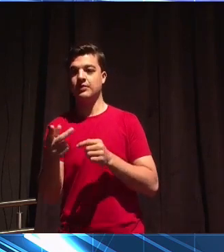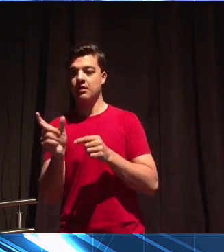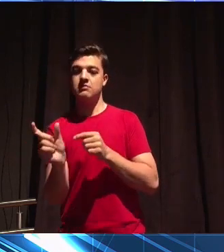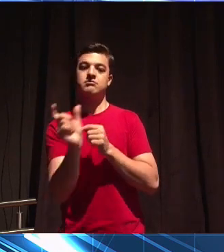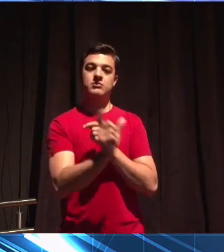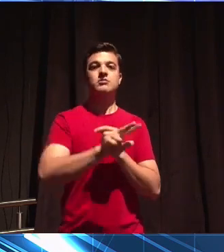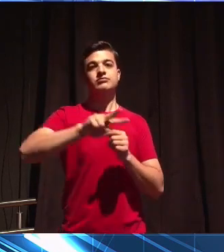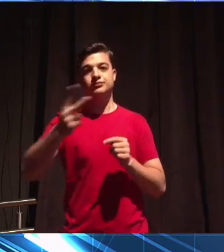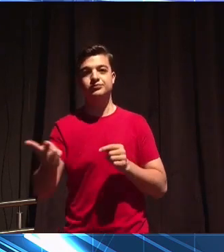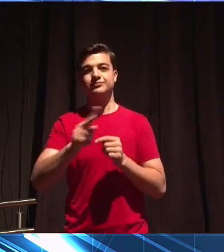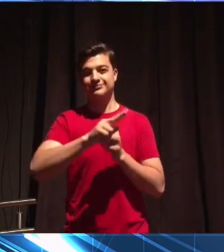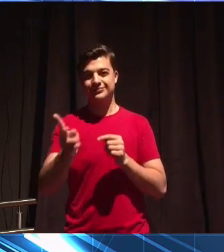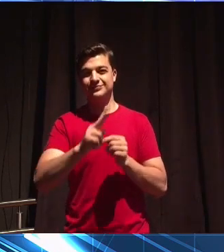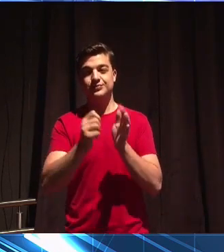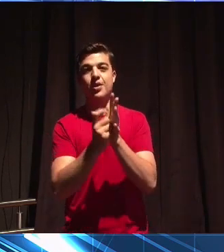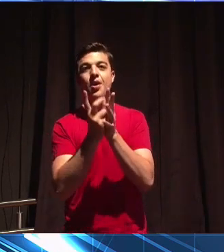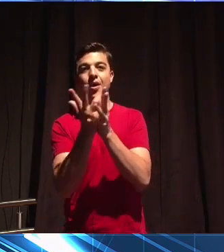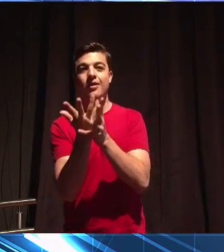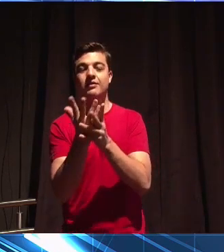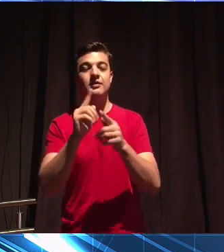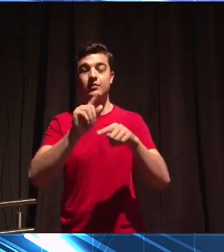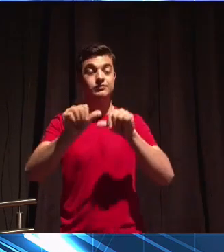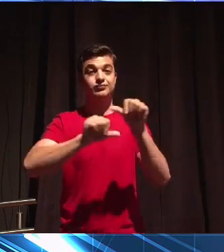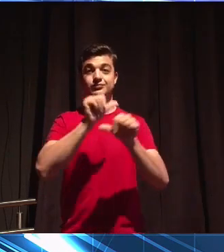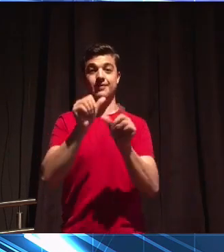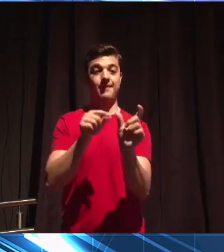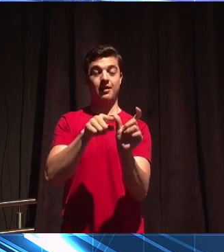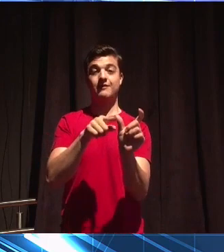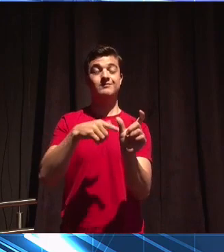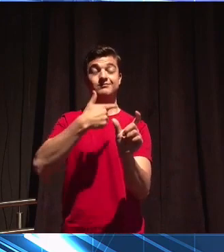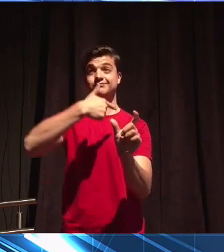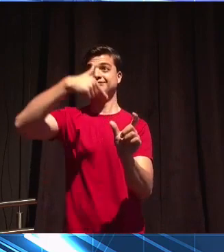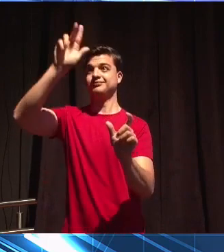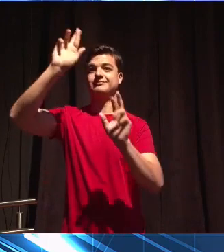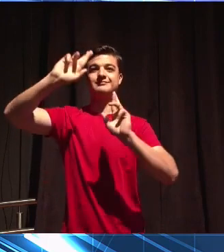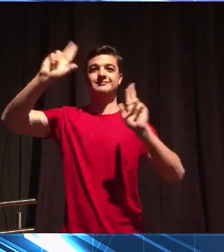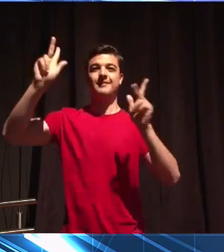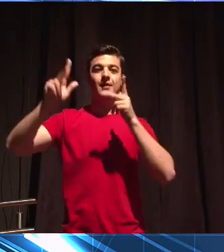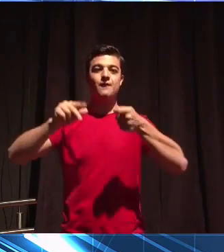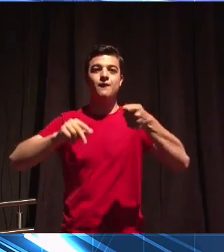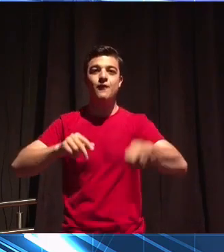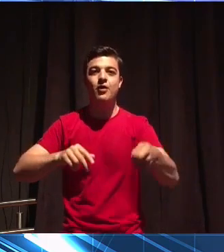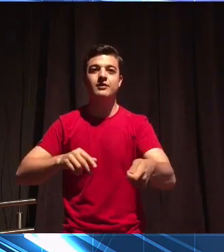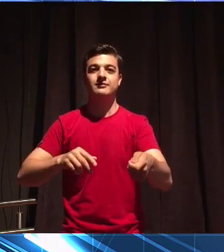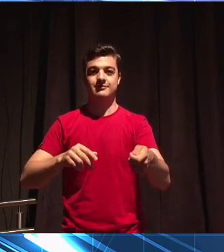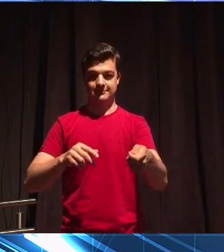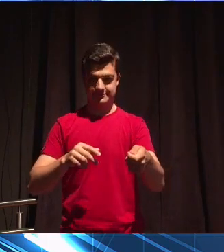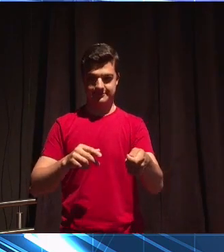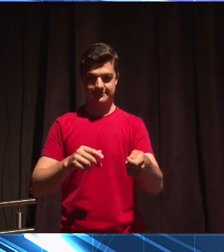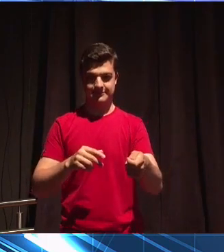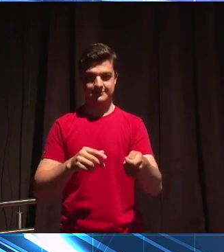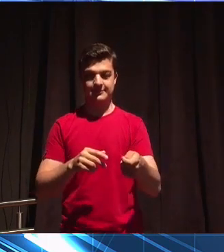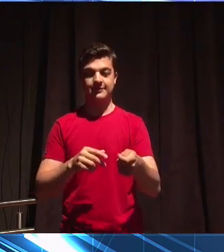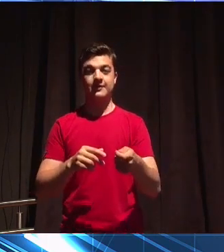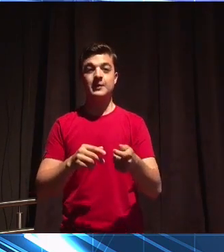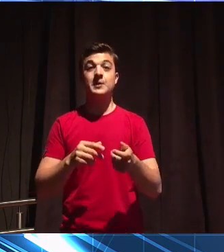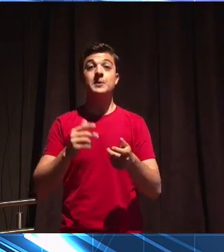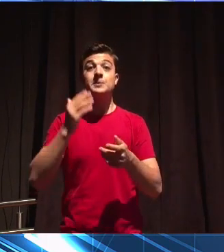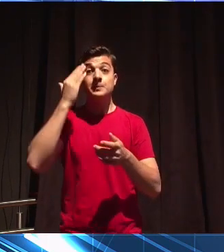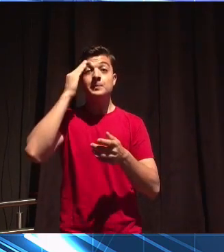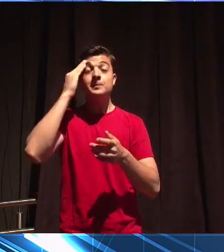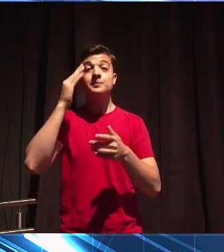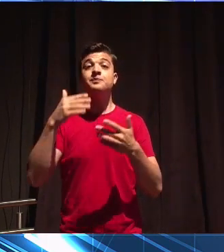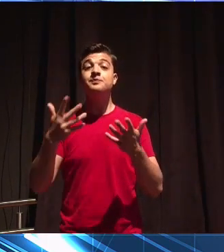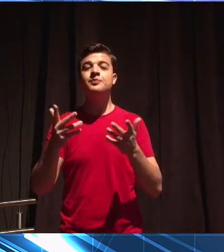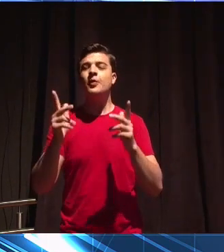para isso. Desse entra num ponto... eu criei um modelo, está perfeito, trabalho com dado agregado, então eu posso pegar o cérebro de todo mundo,